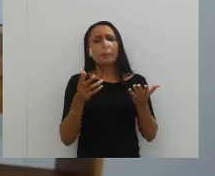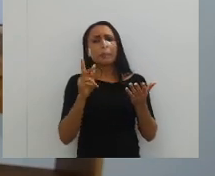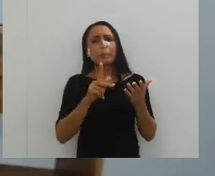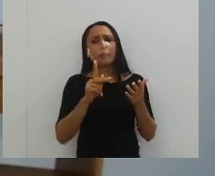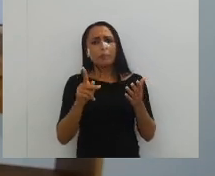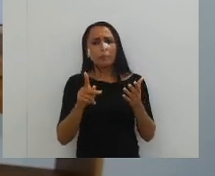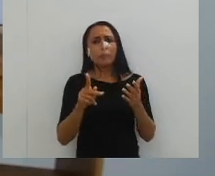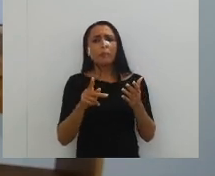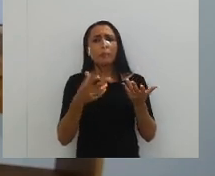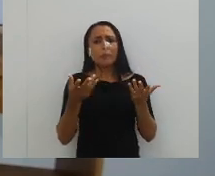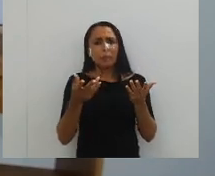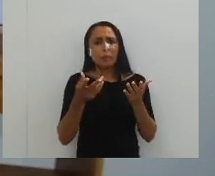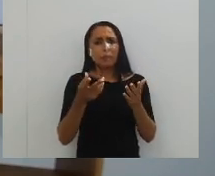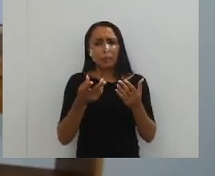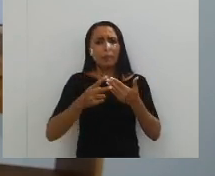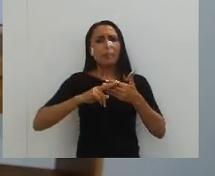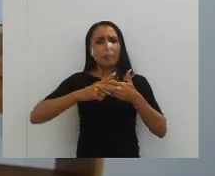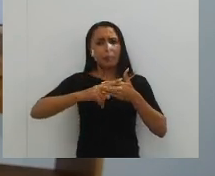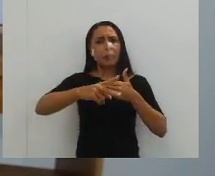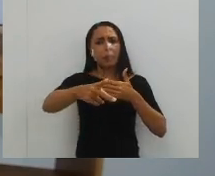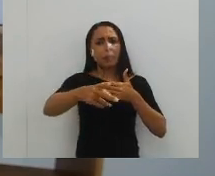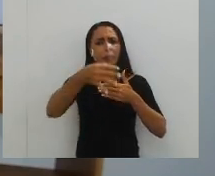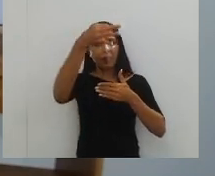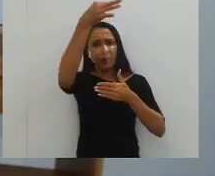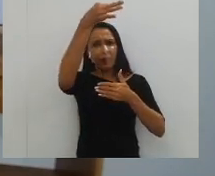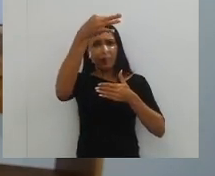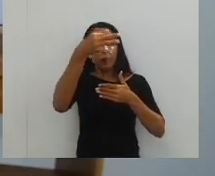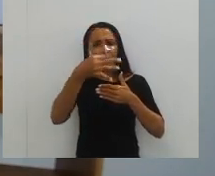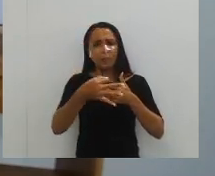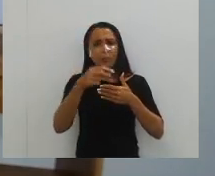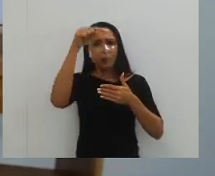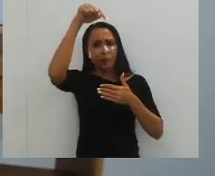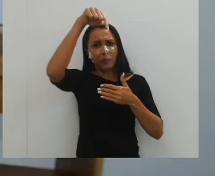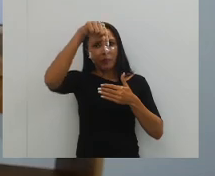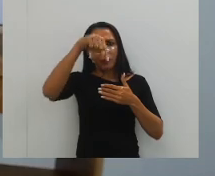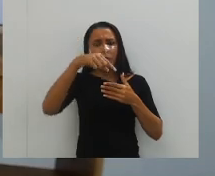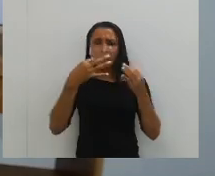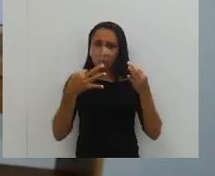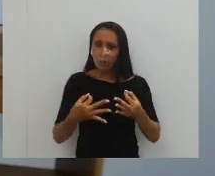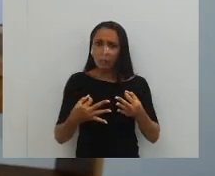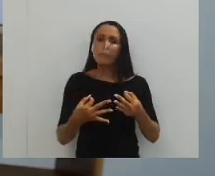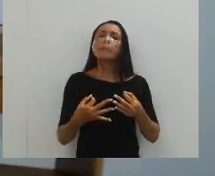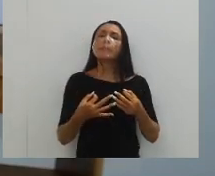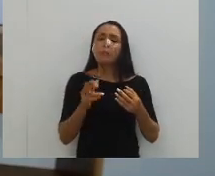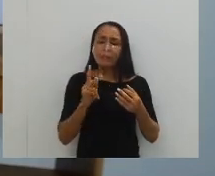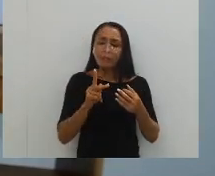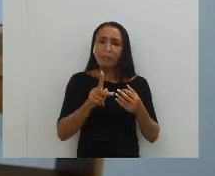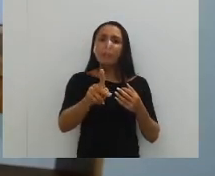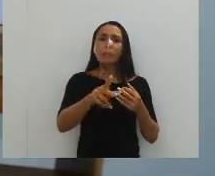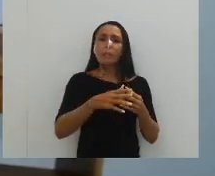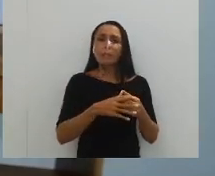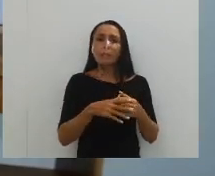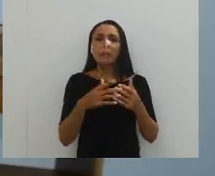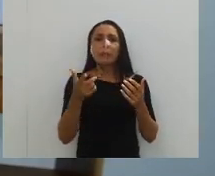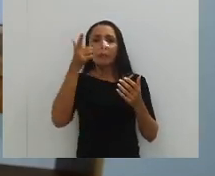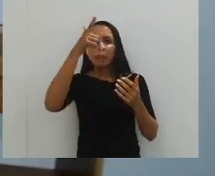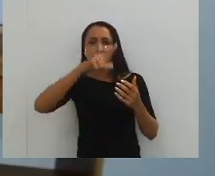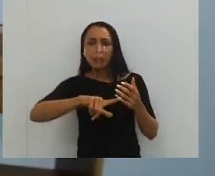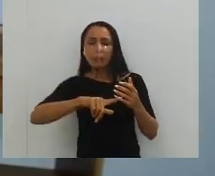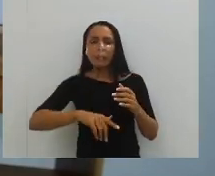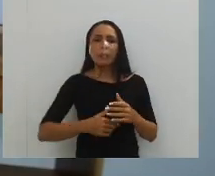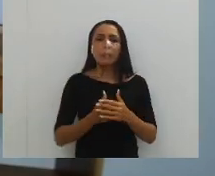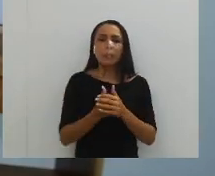nessa sequência? Vai ter que ser nessa sequência. Domínio, reino, filo, classe, ordem, família, gênero, espécie. Ei, repete comigo aí.